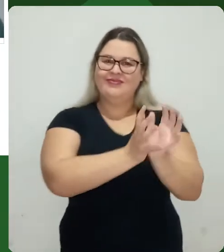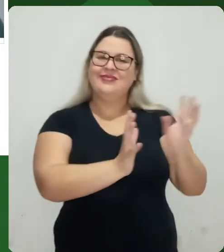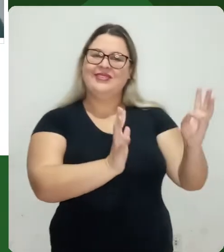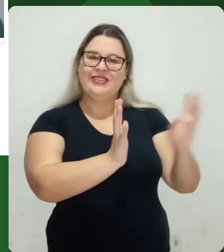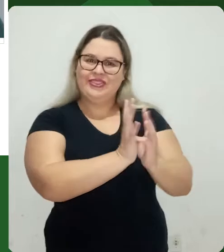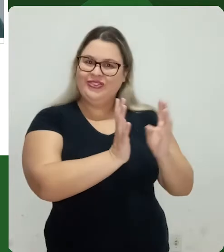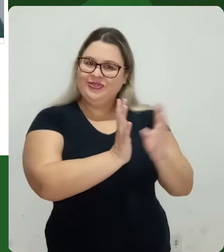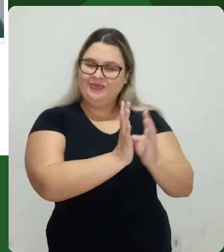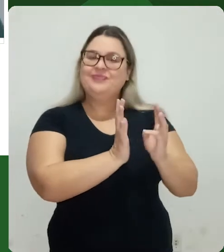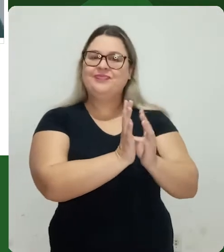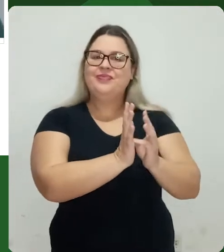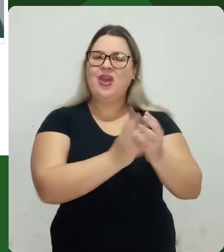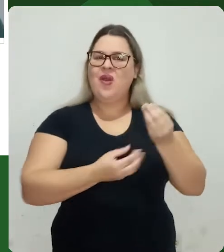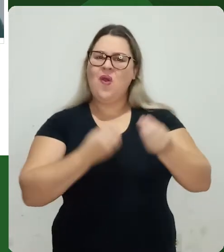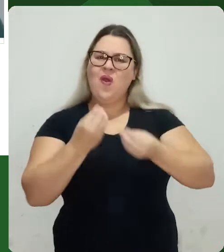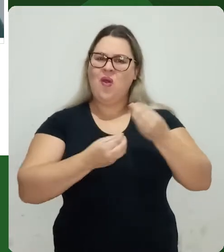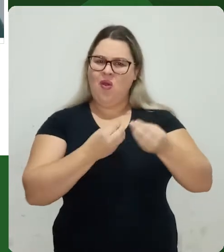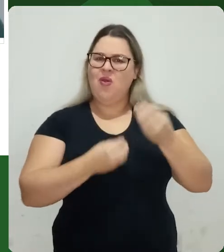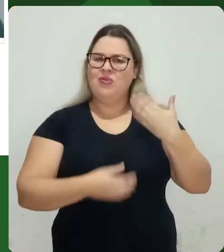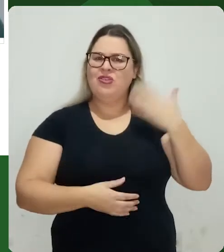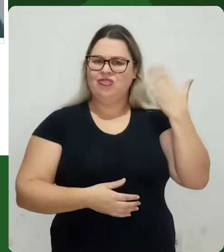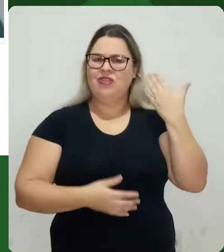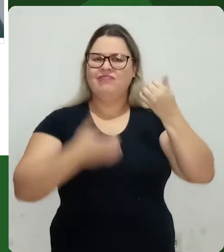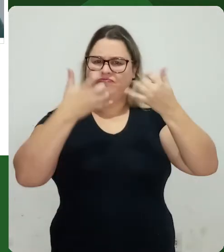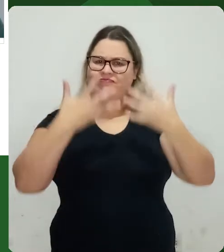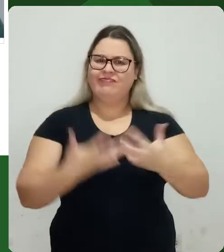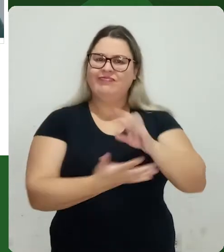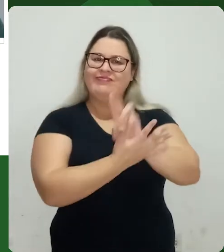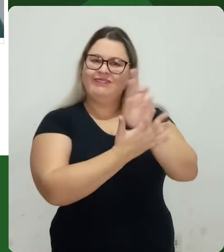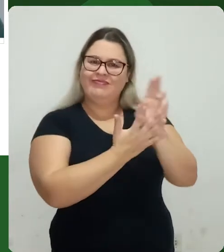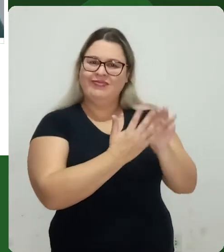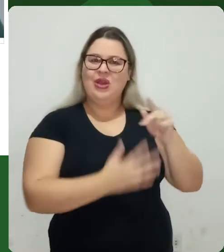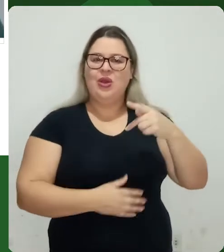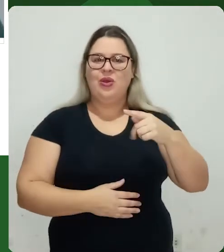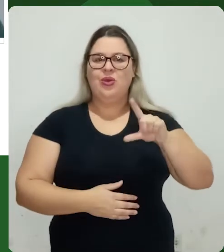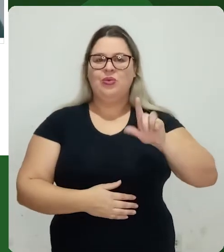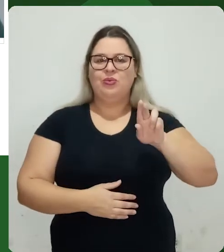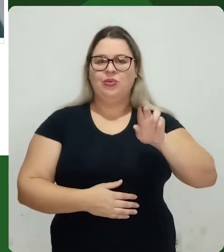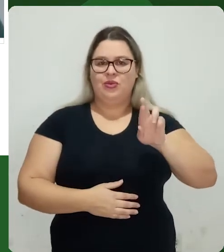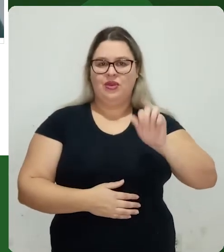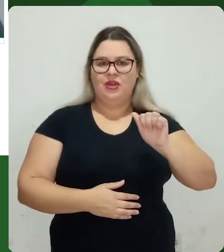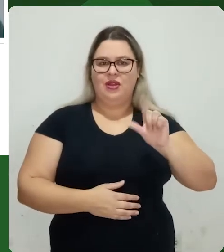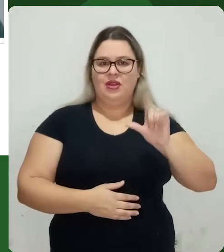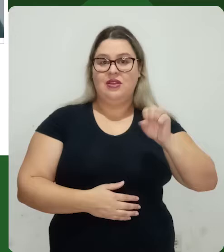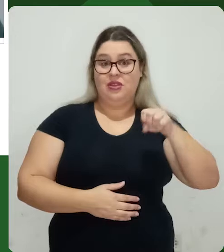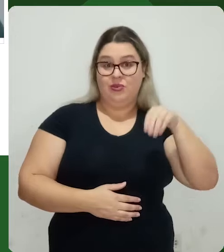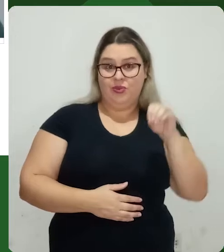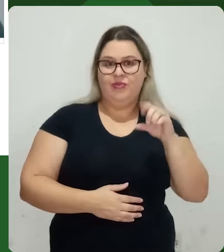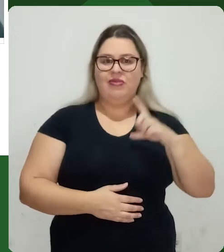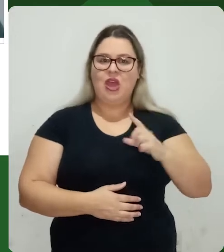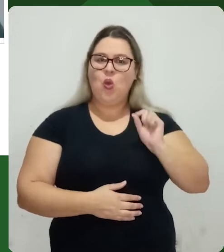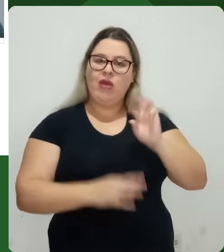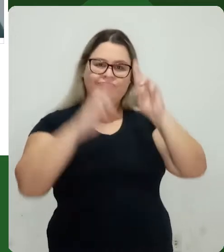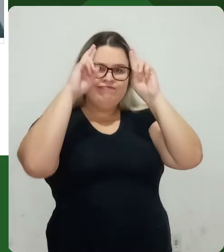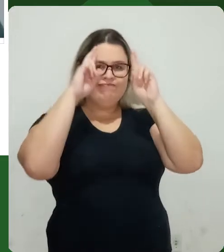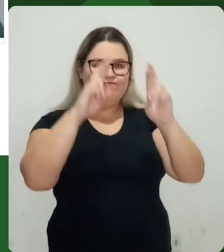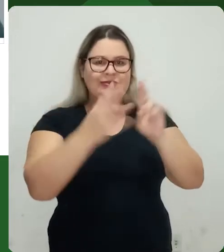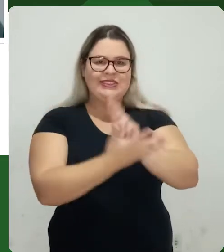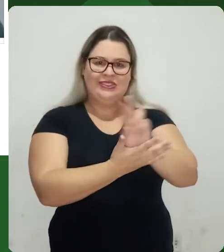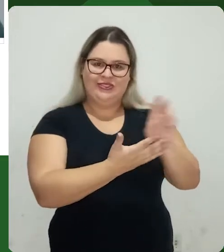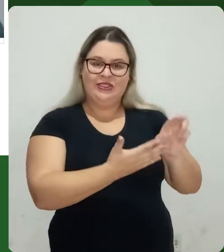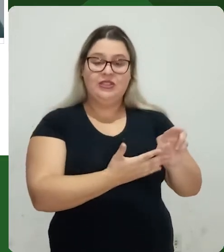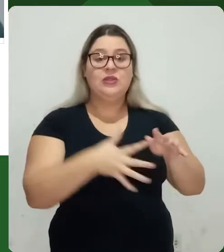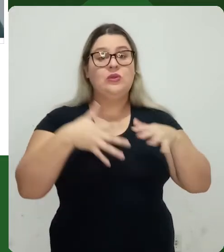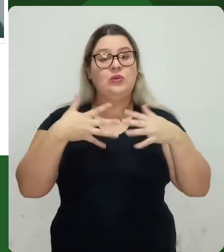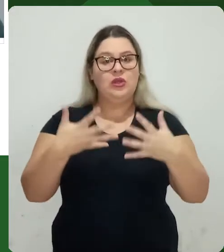Quando nós falamos de indígenas, como eu já comentei do pluralismo, um dos grandes elementos é respeito